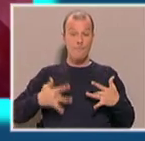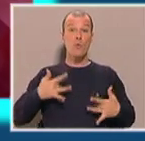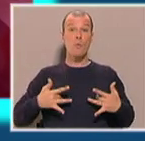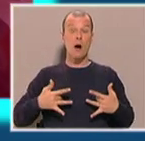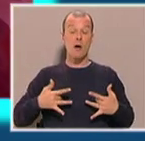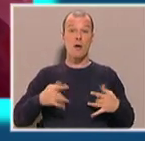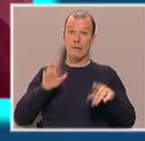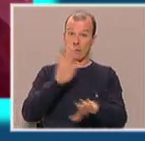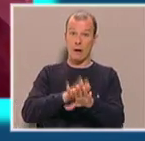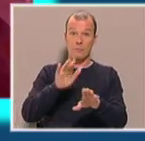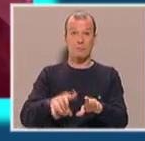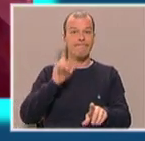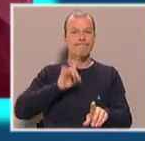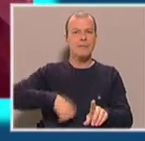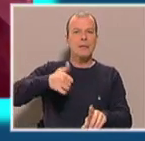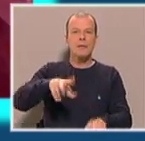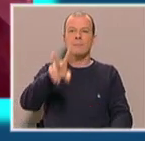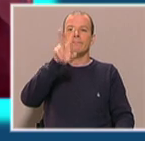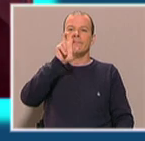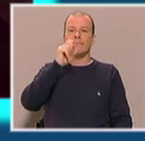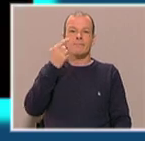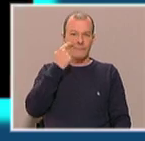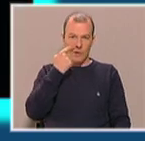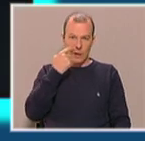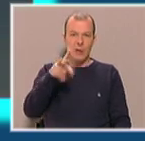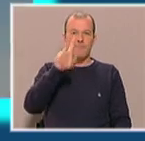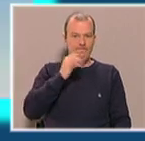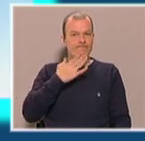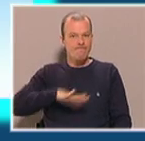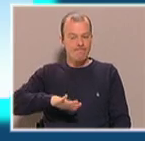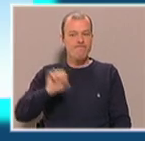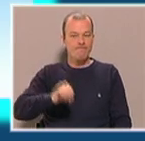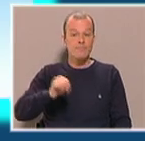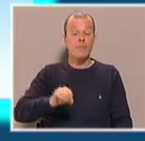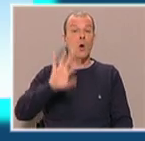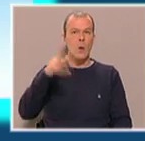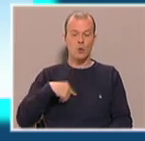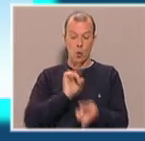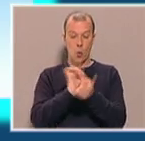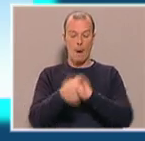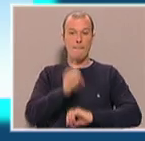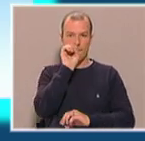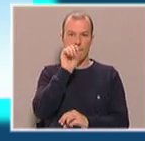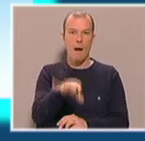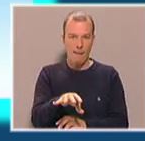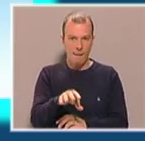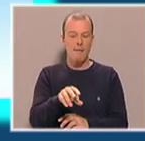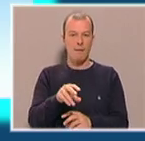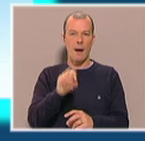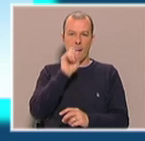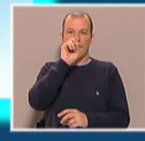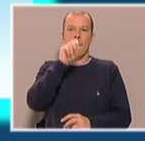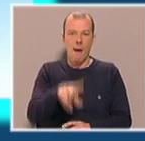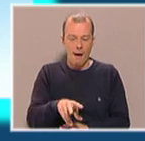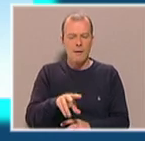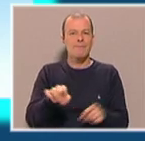tão importante que inspires pelo nariz. Quando expulsas o ar na expiração,